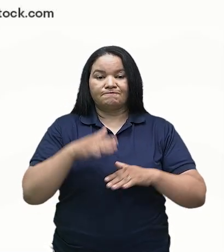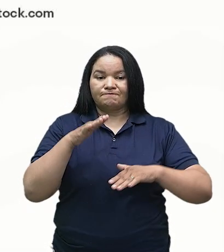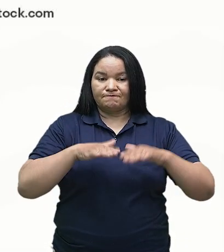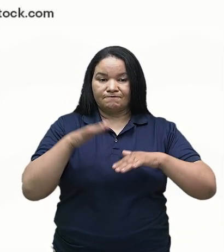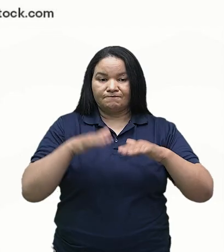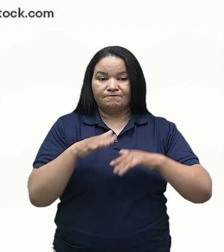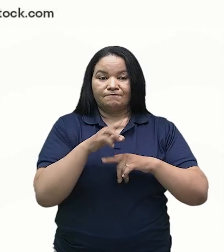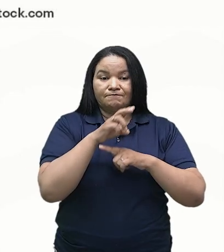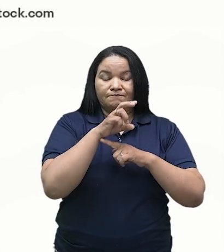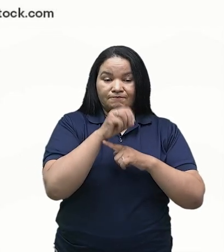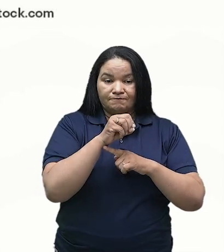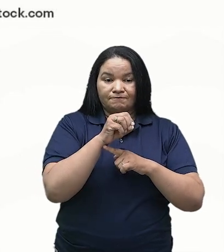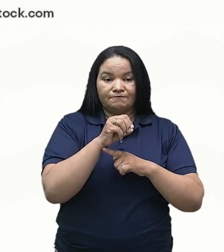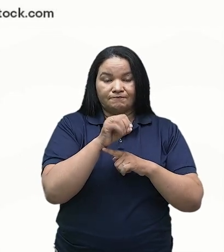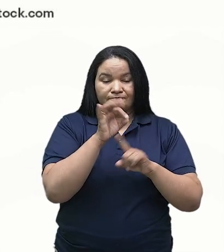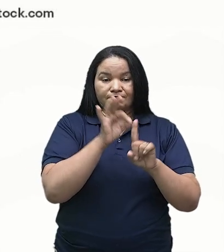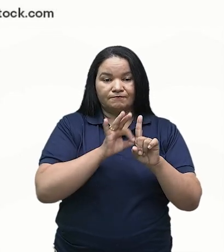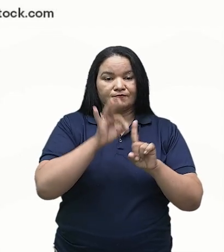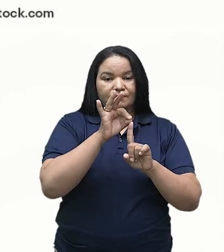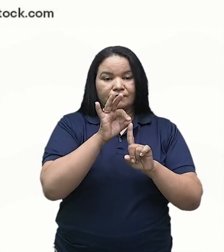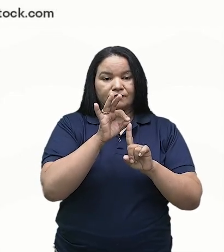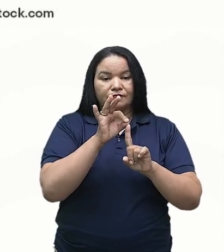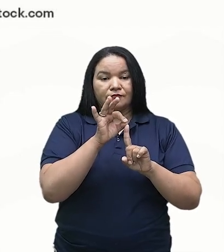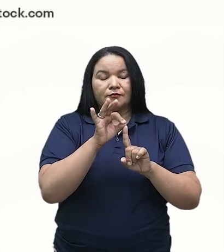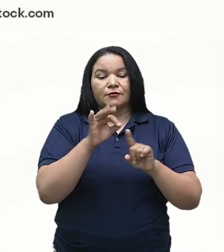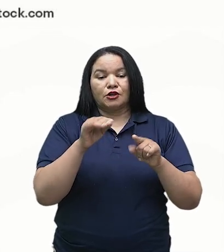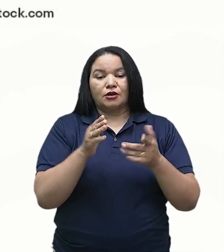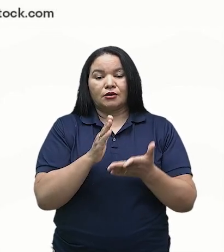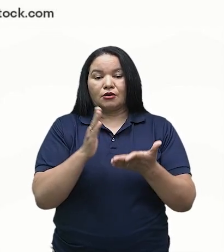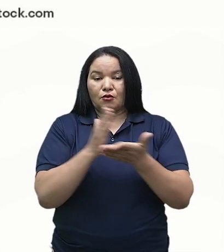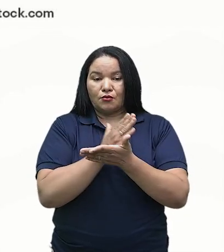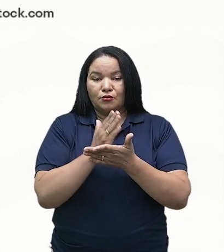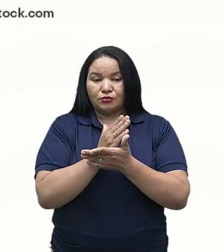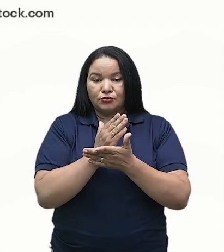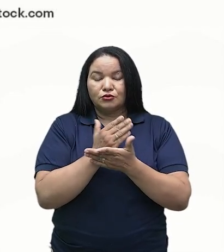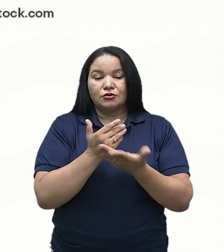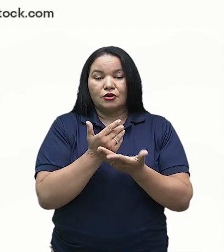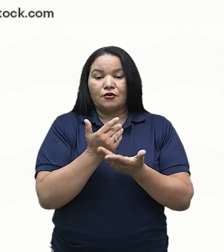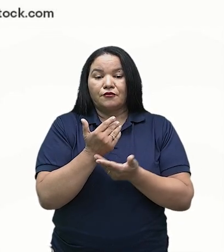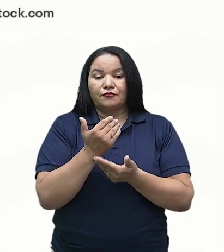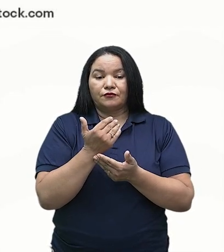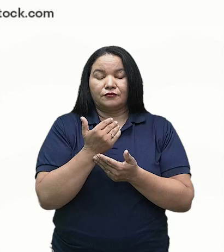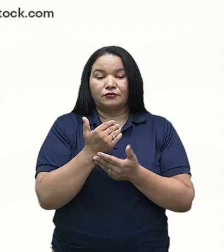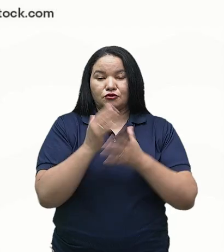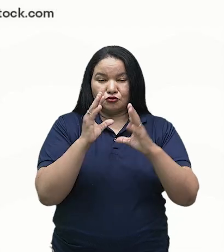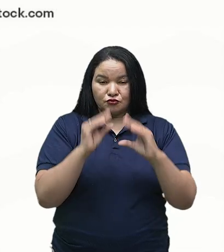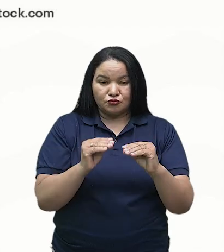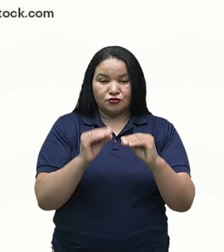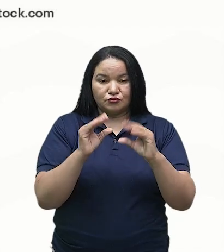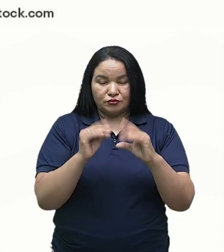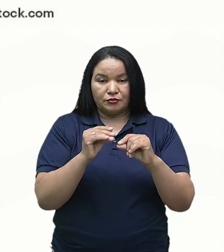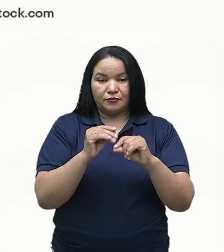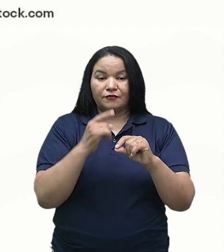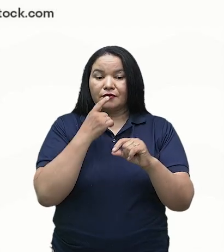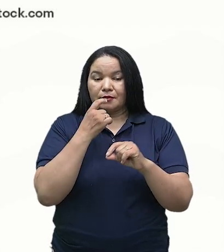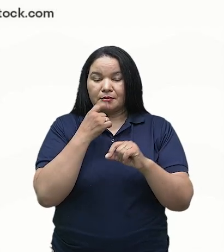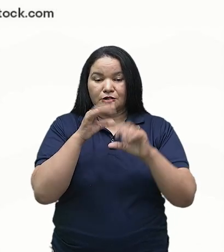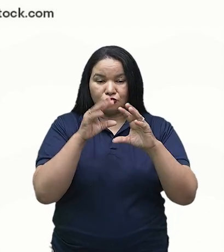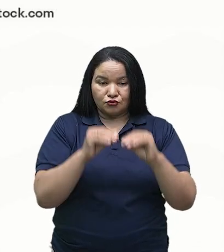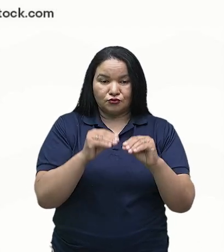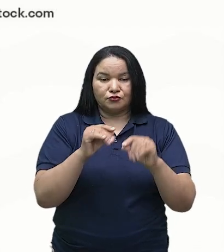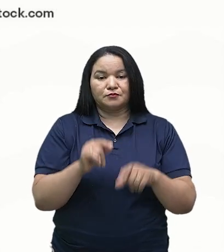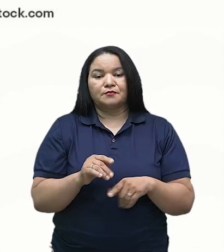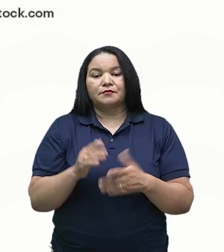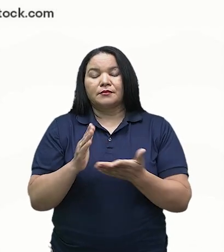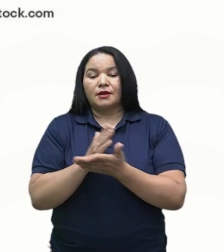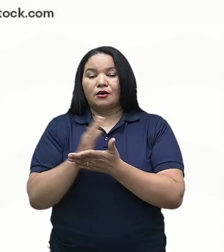aí desde os 50 graus Celsius, que são as porções com a coloração mais escura no mapa, e até temperaturas aqui